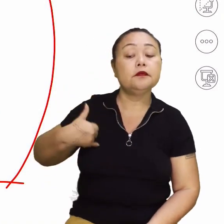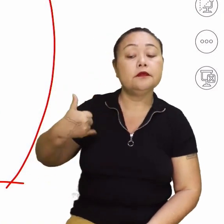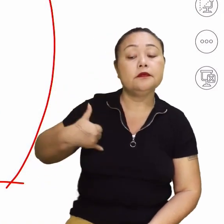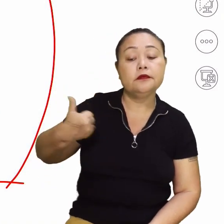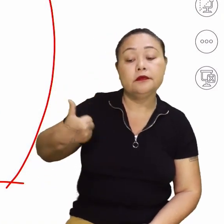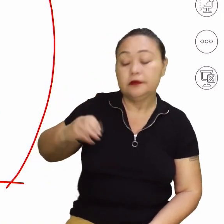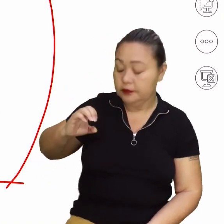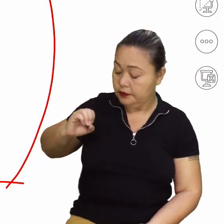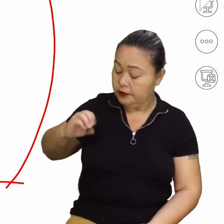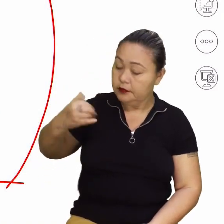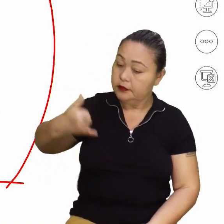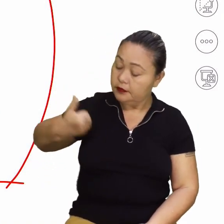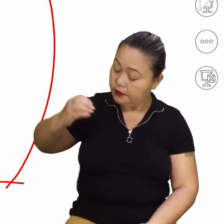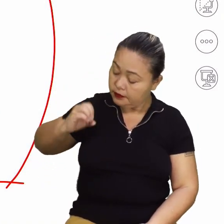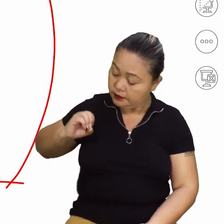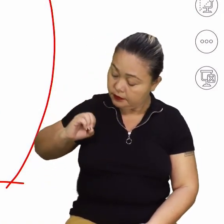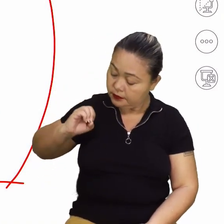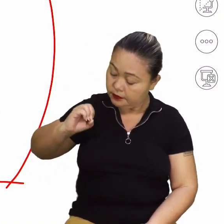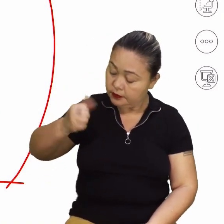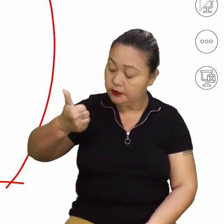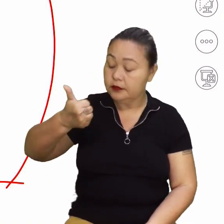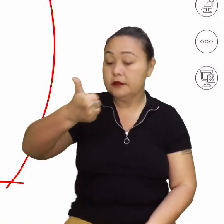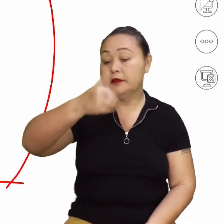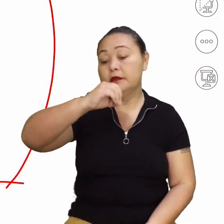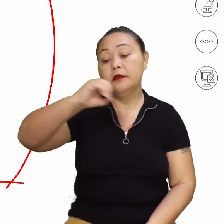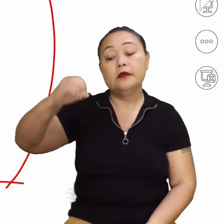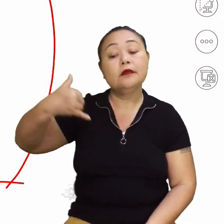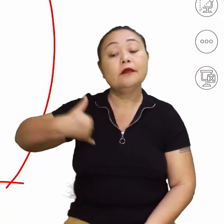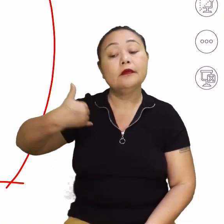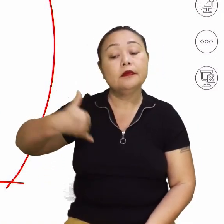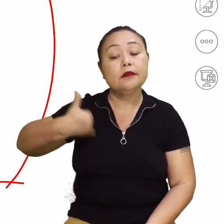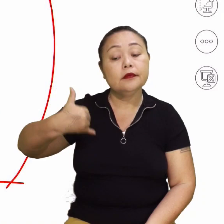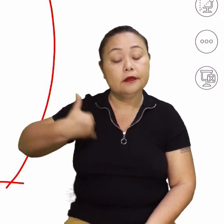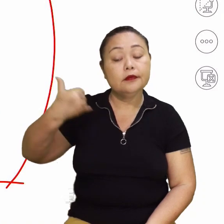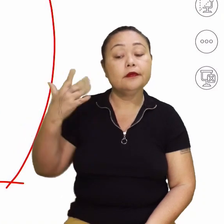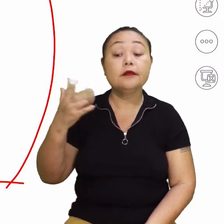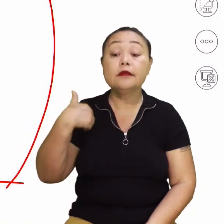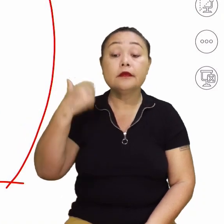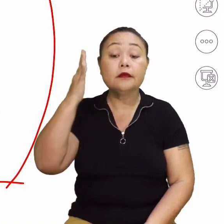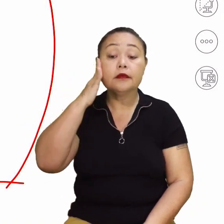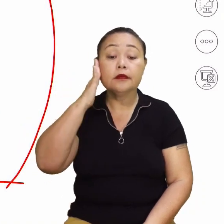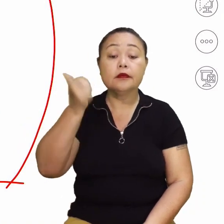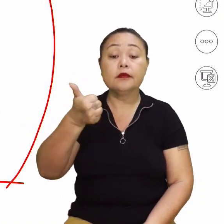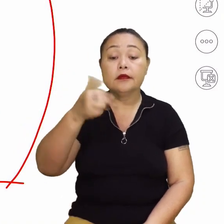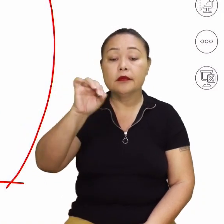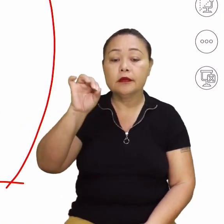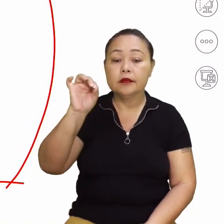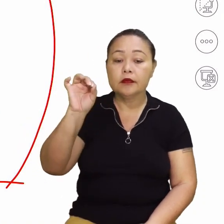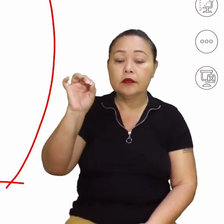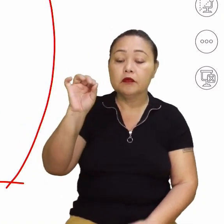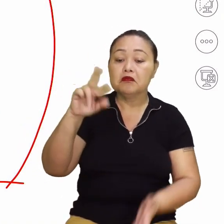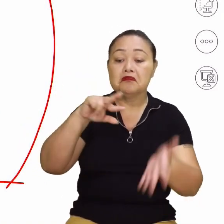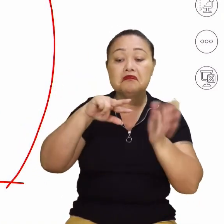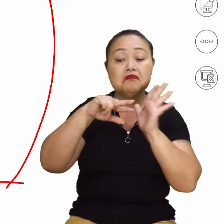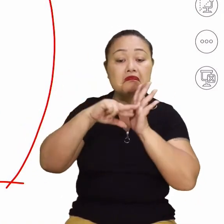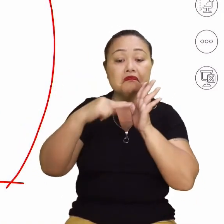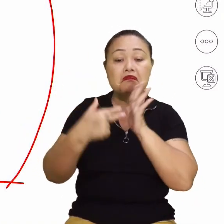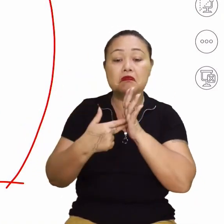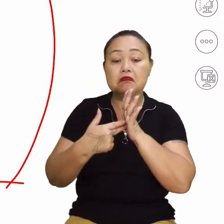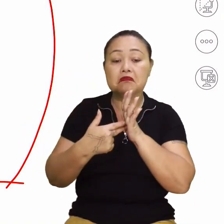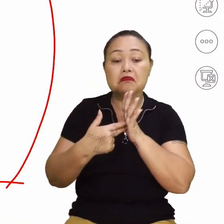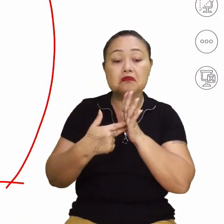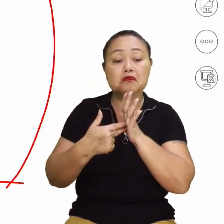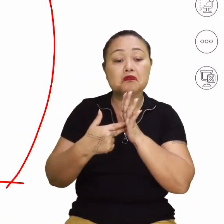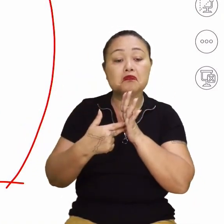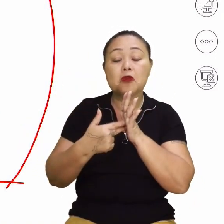deles que vai de 0 até 100 anos só para vocês terem uma ideia olha 100 anos no significa